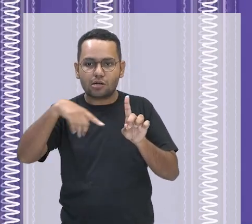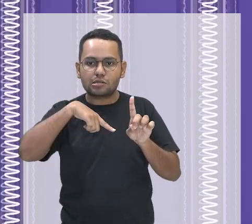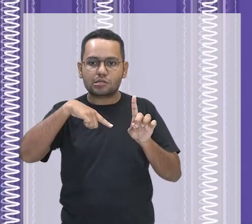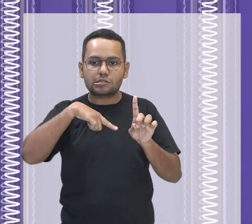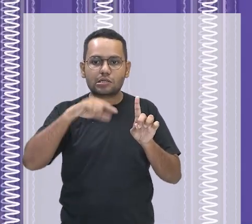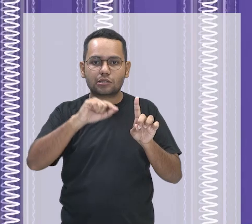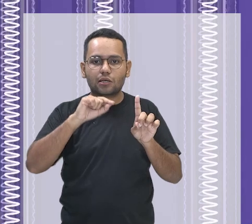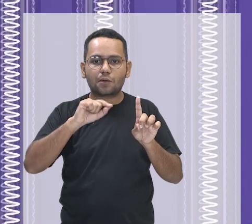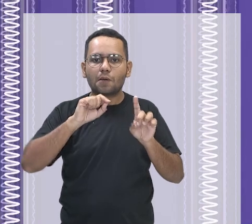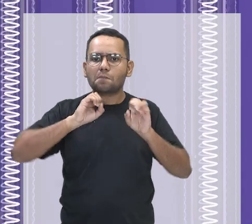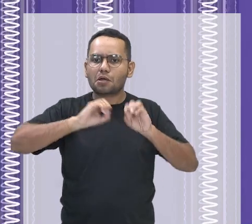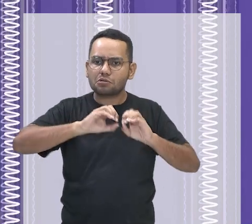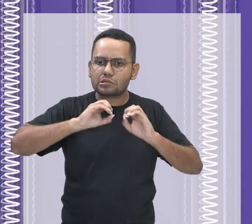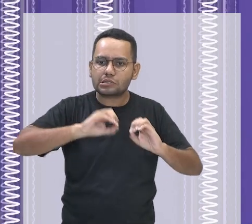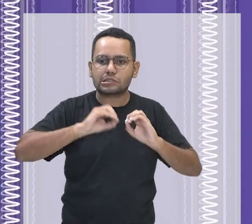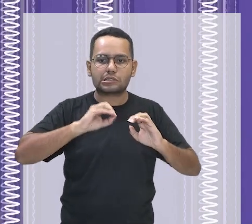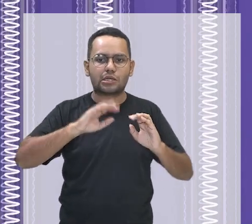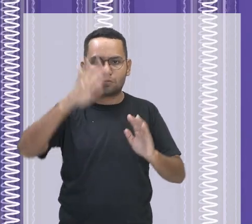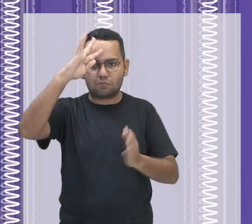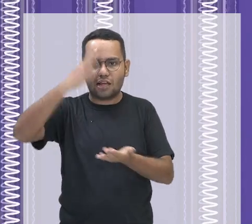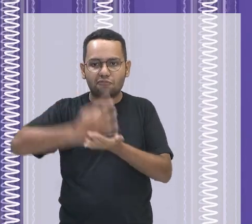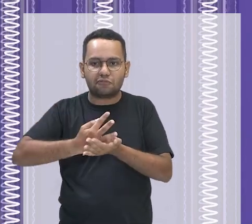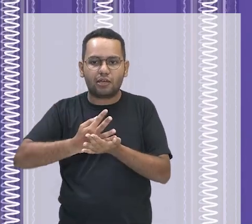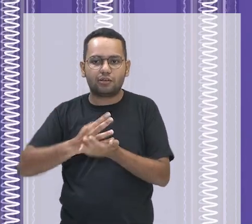teologia que eles transmitem,